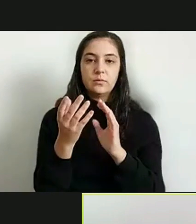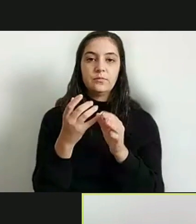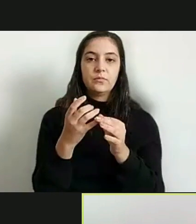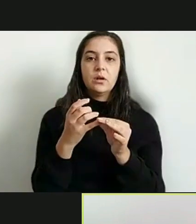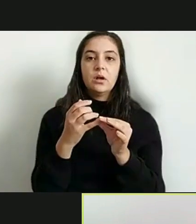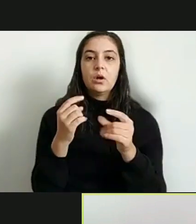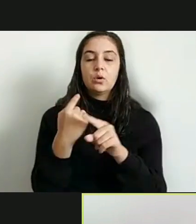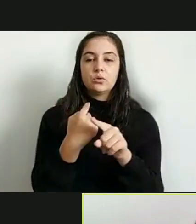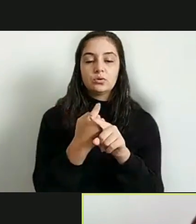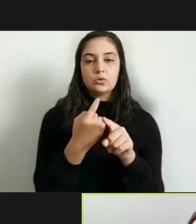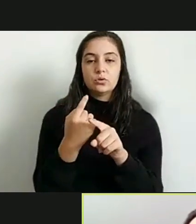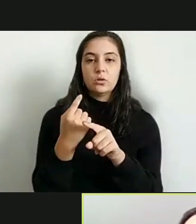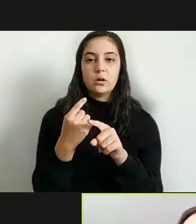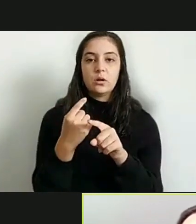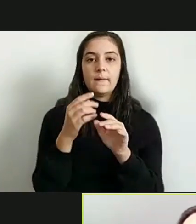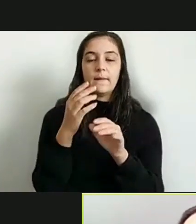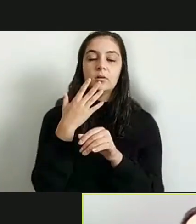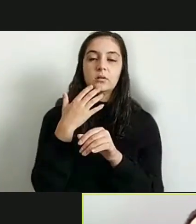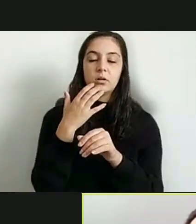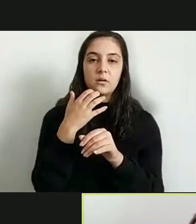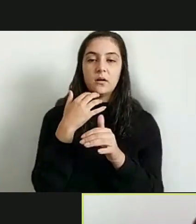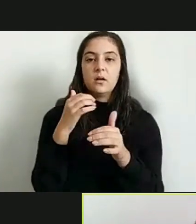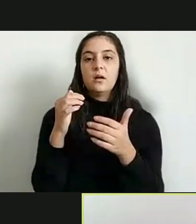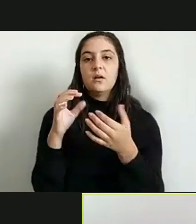bairro, zeladores da freguesia,